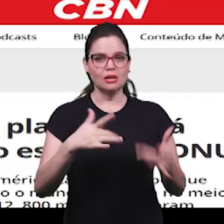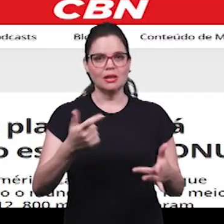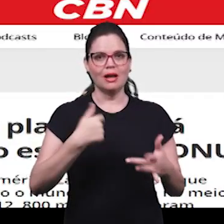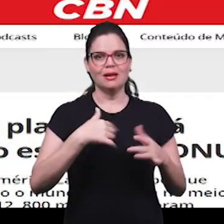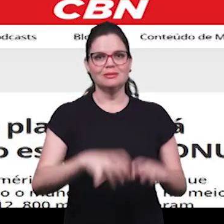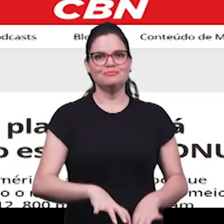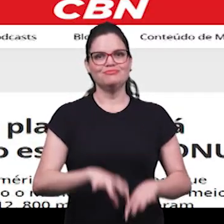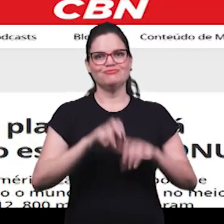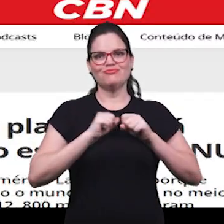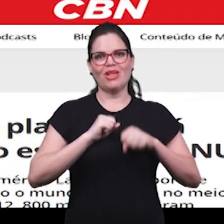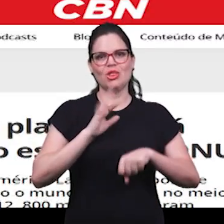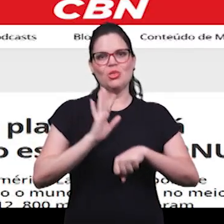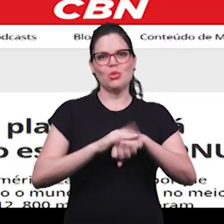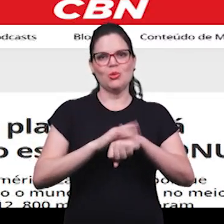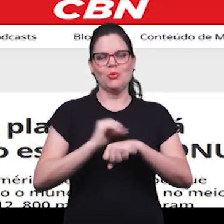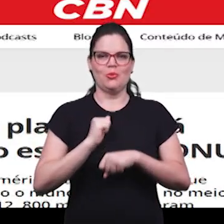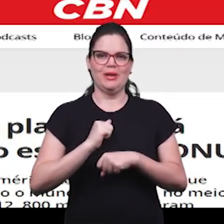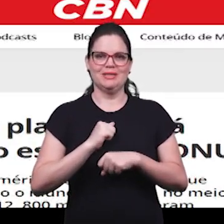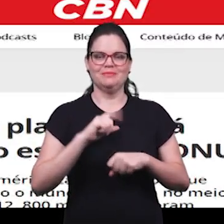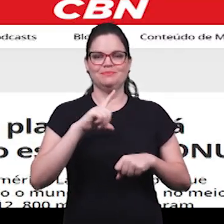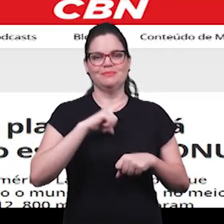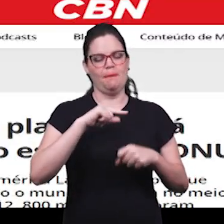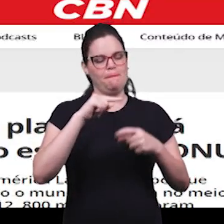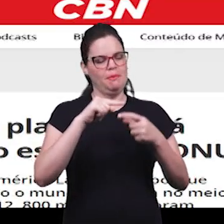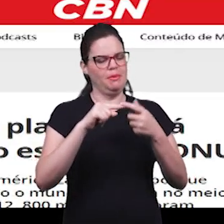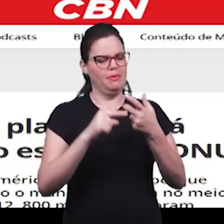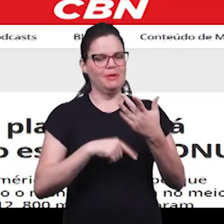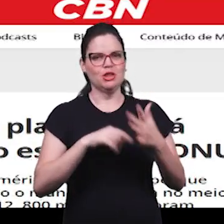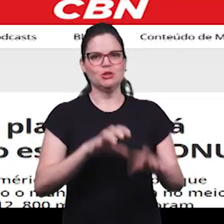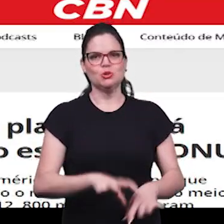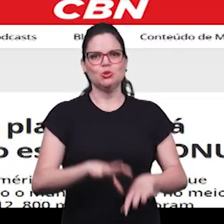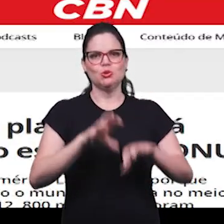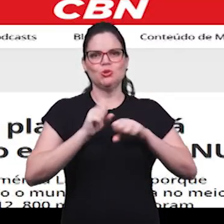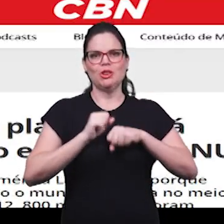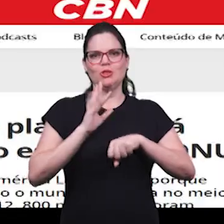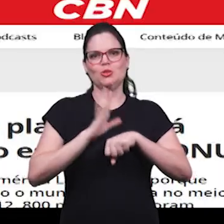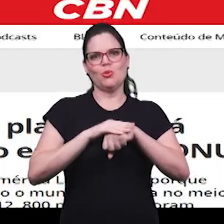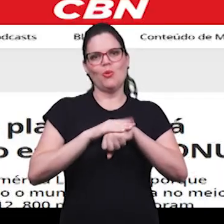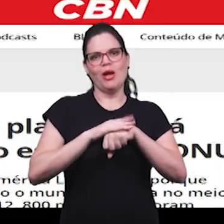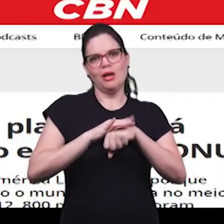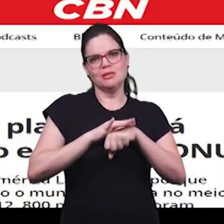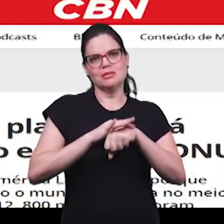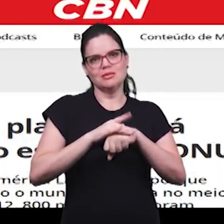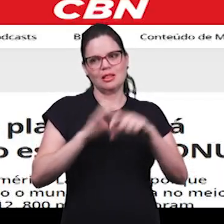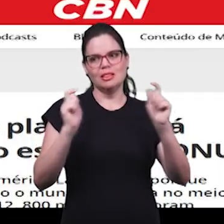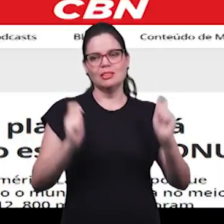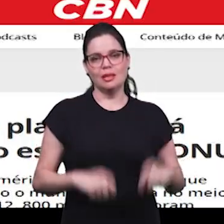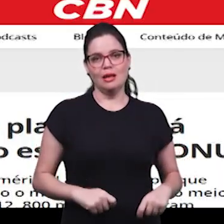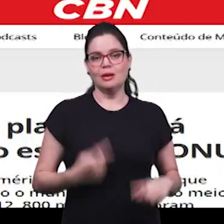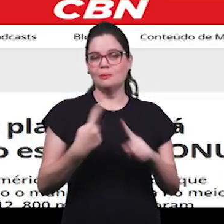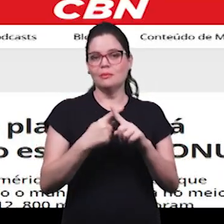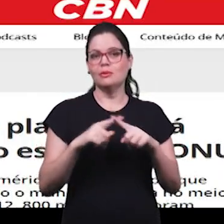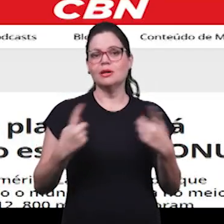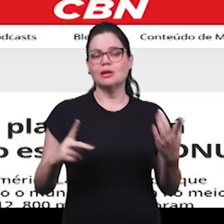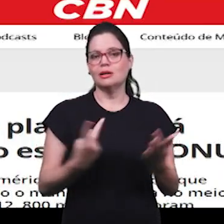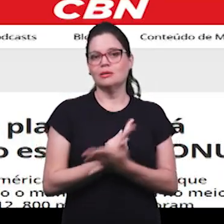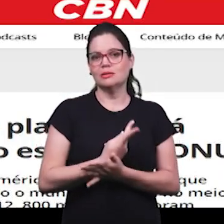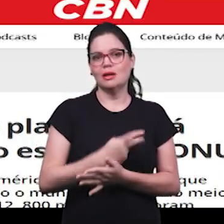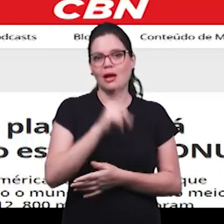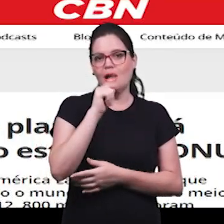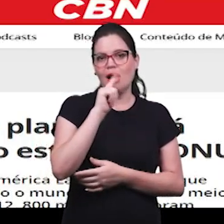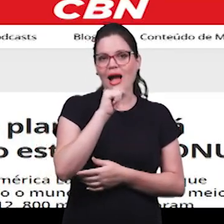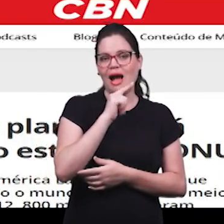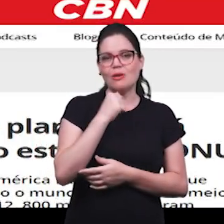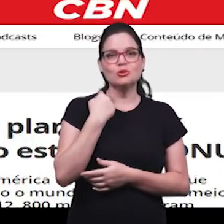leptospirose, cólera e tantas outras, porque as águas elas estão sendo